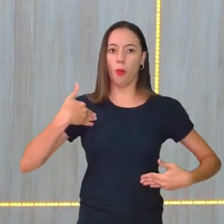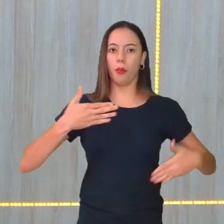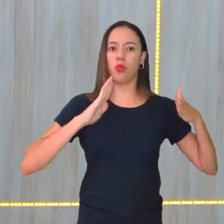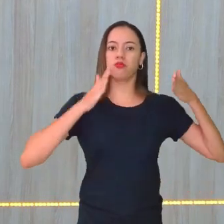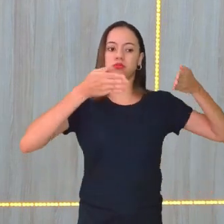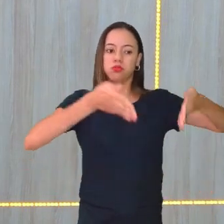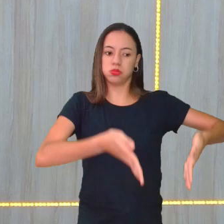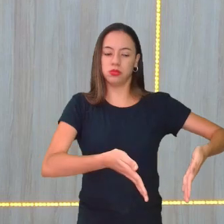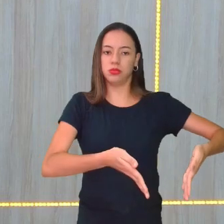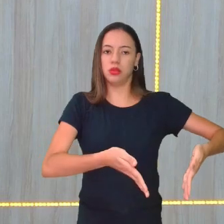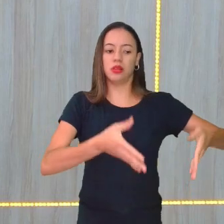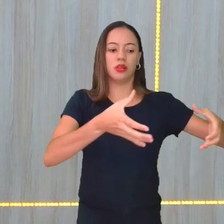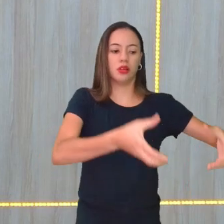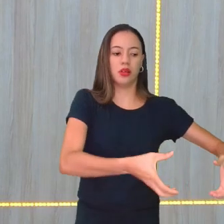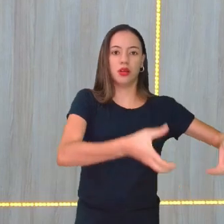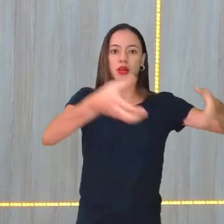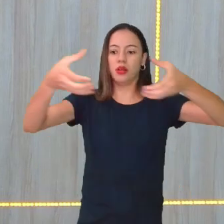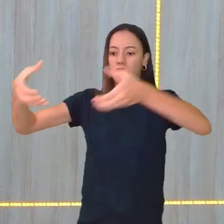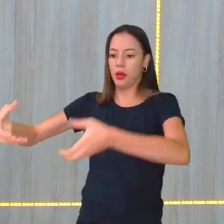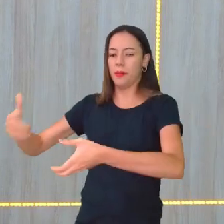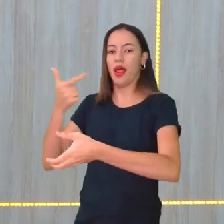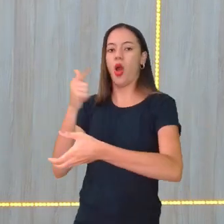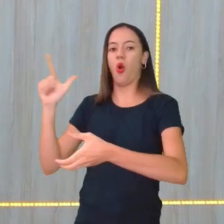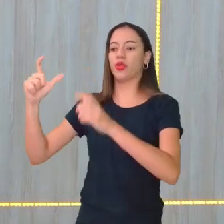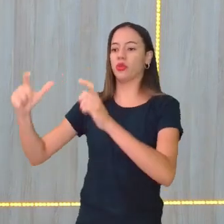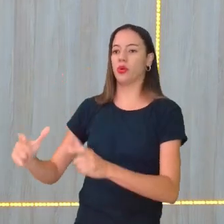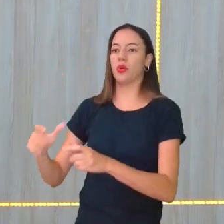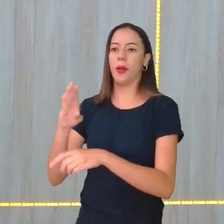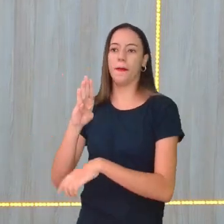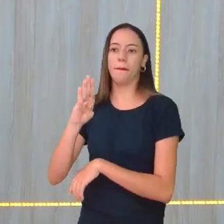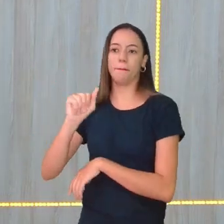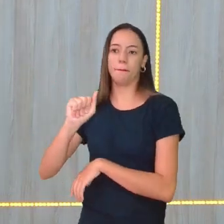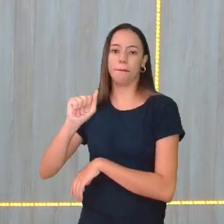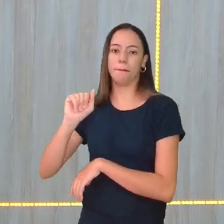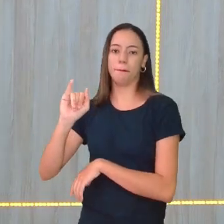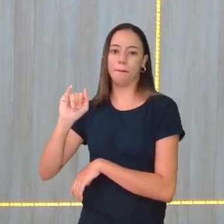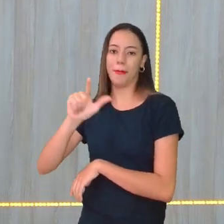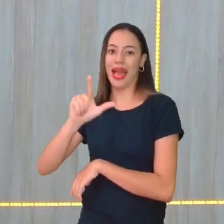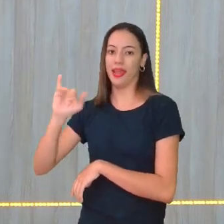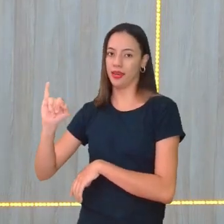né, para a região de Bari, né, em 1807.